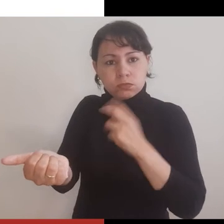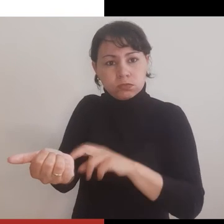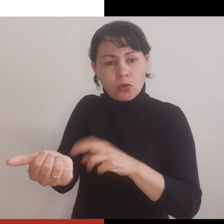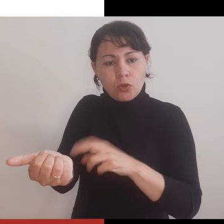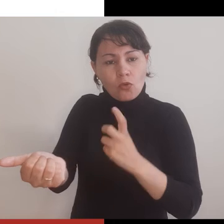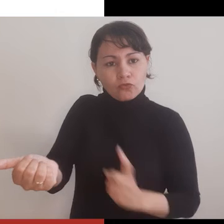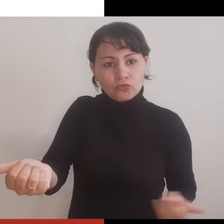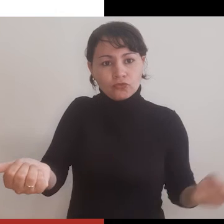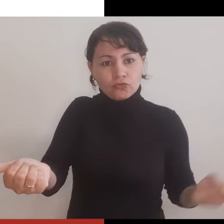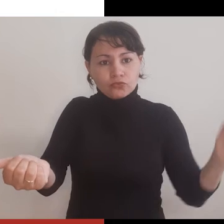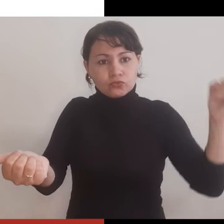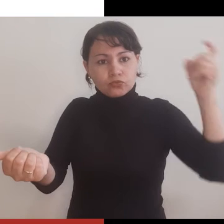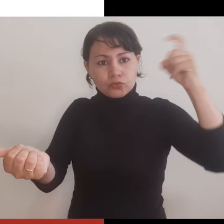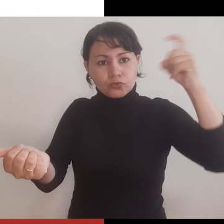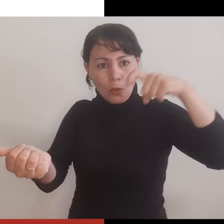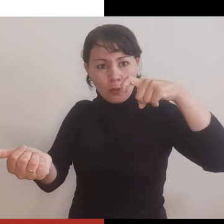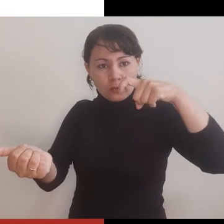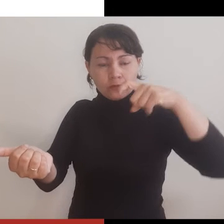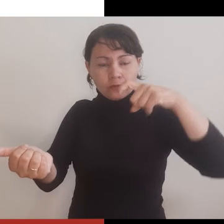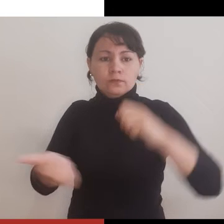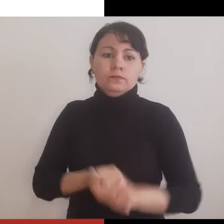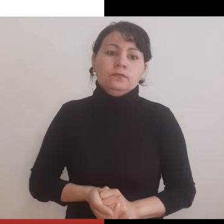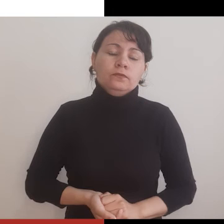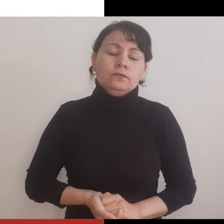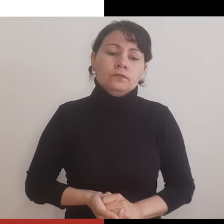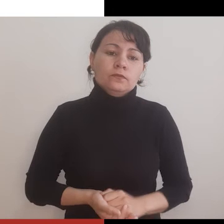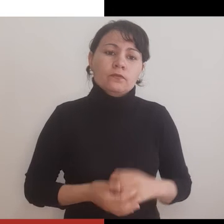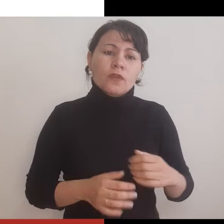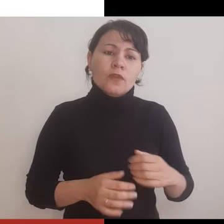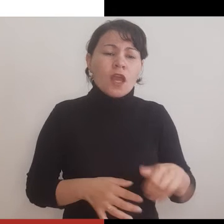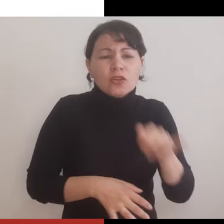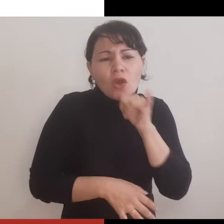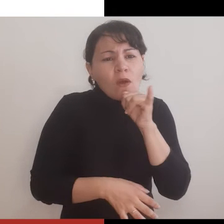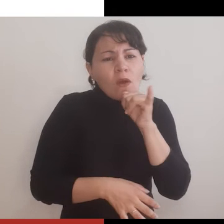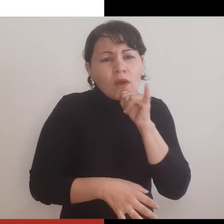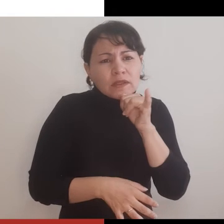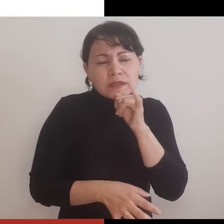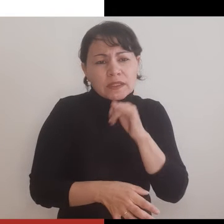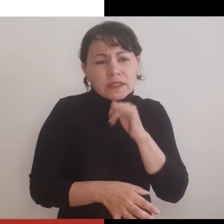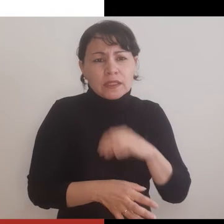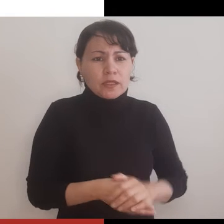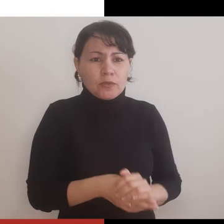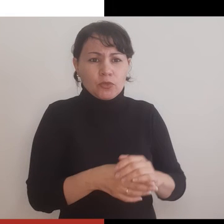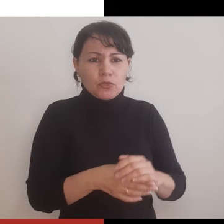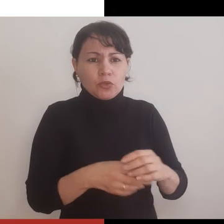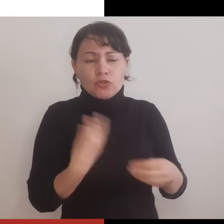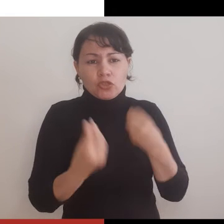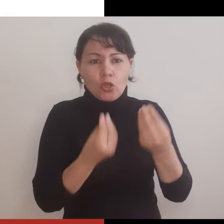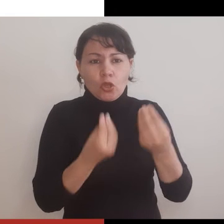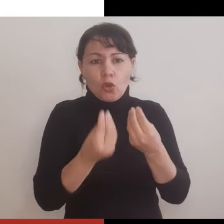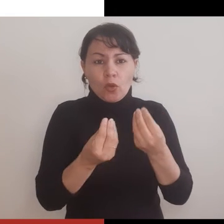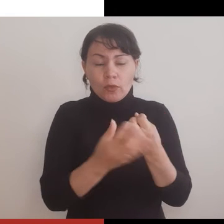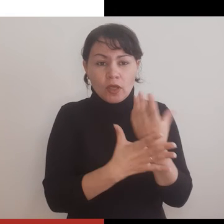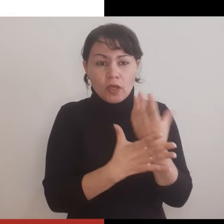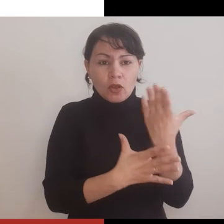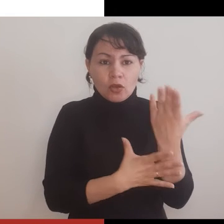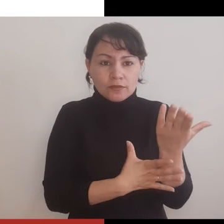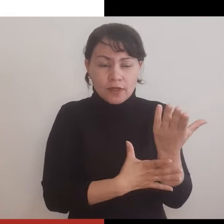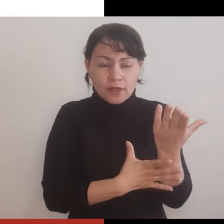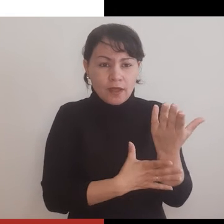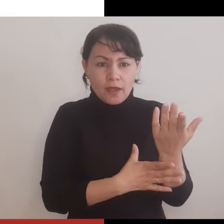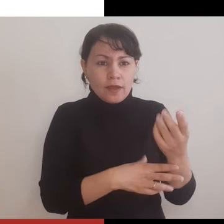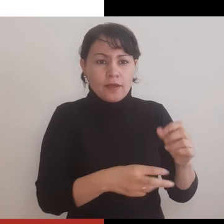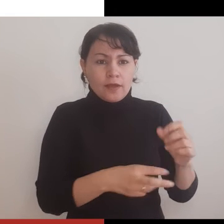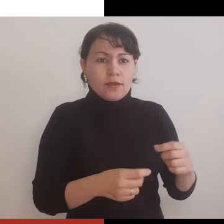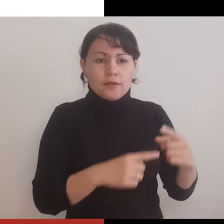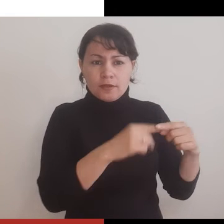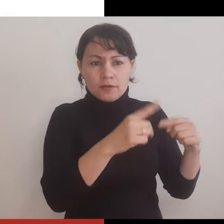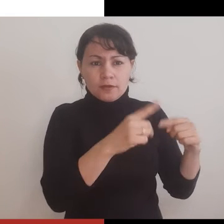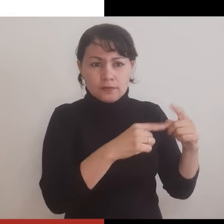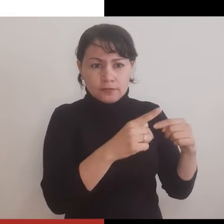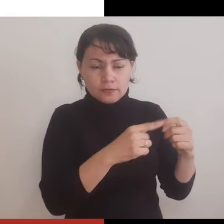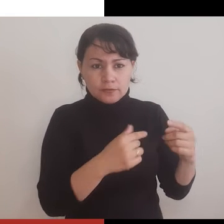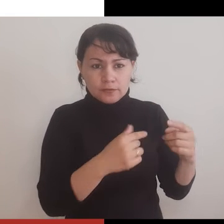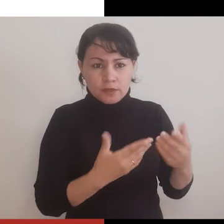circulação corpórea. Bom, isso aqui é só um resumo, né, de como que a ECMO